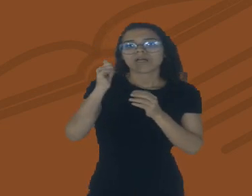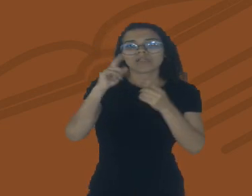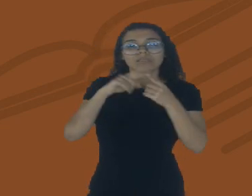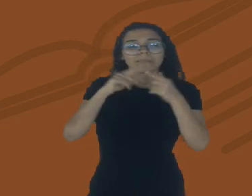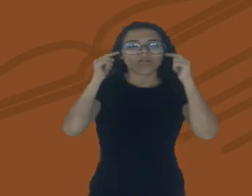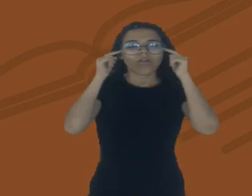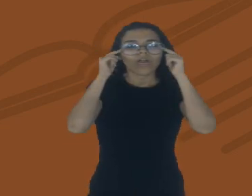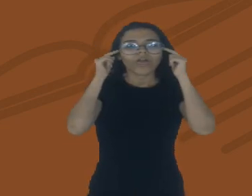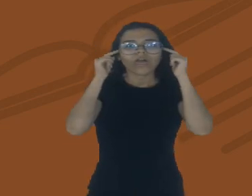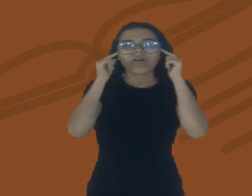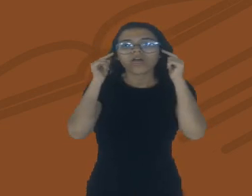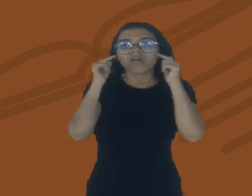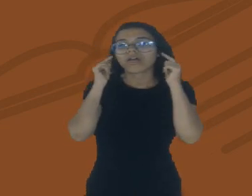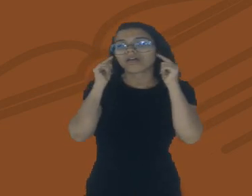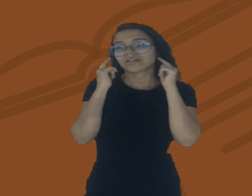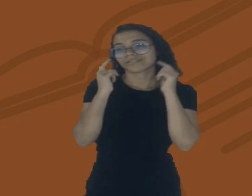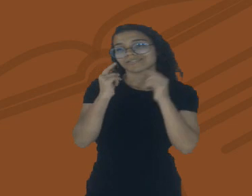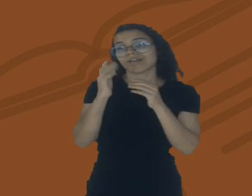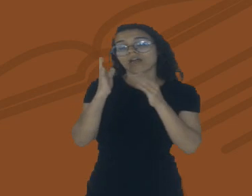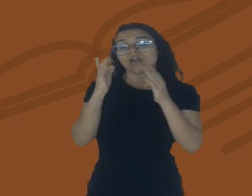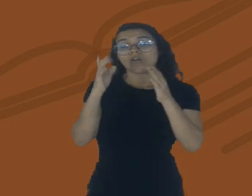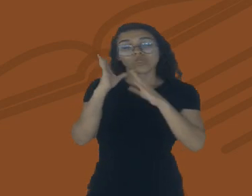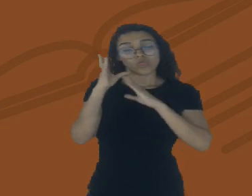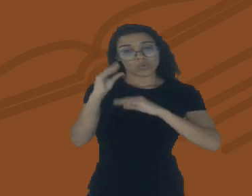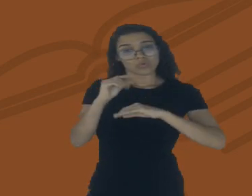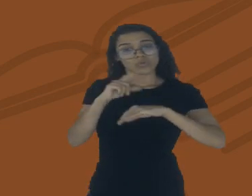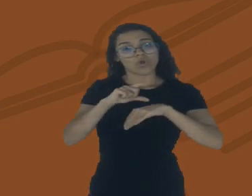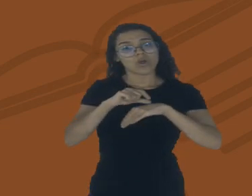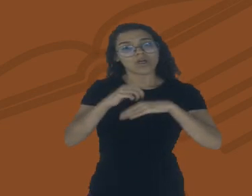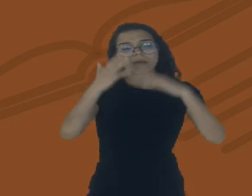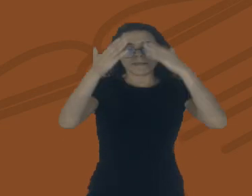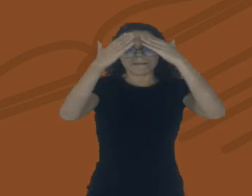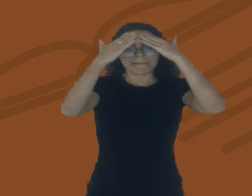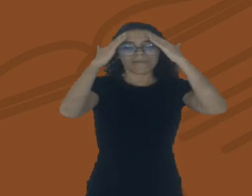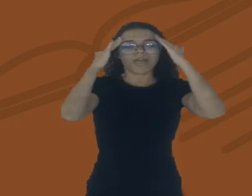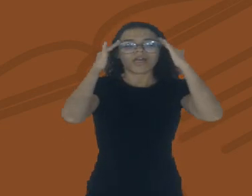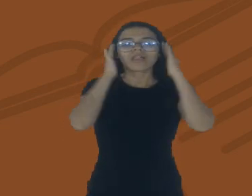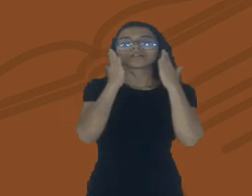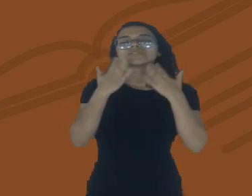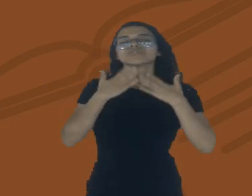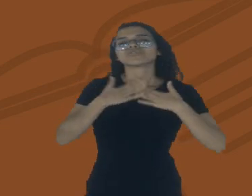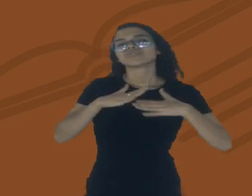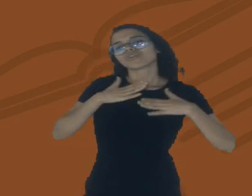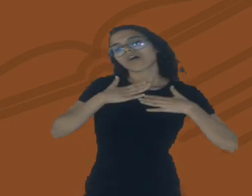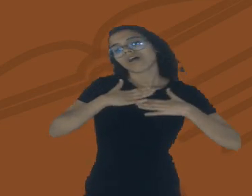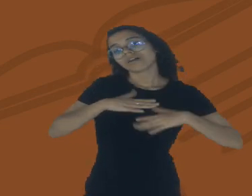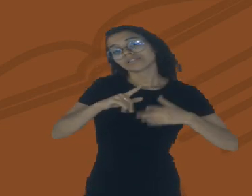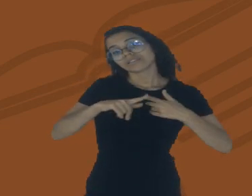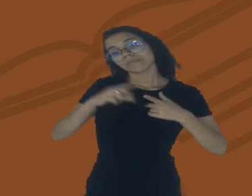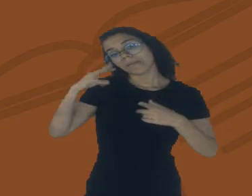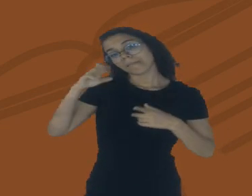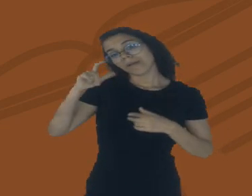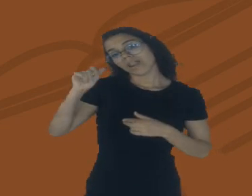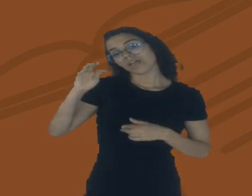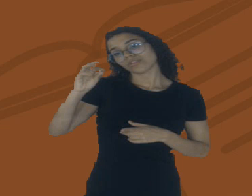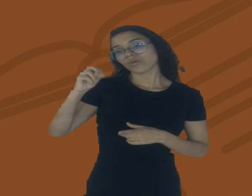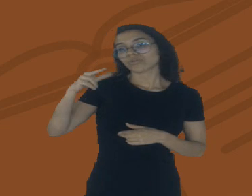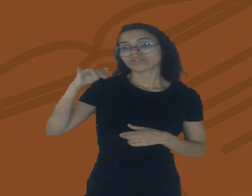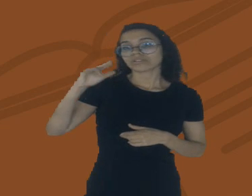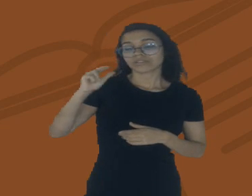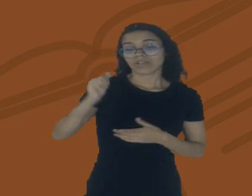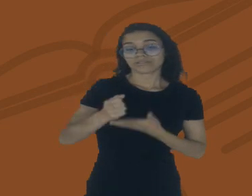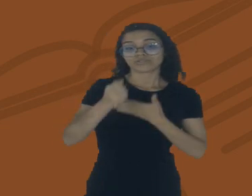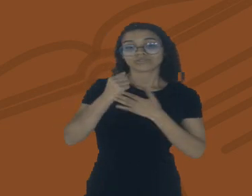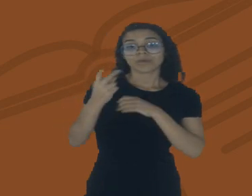a noite. As células da pele se renovam e descansam. E é produzida melatonina, que ajuda também a